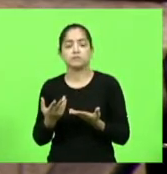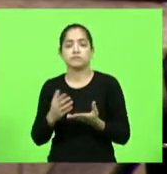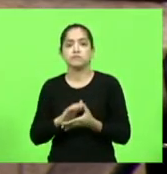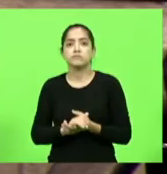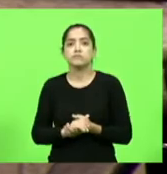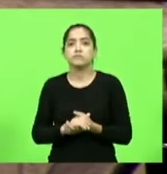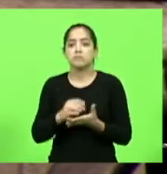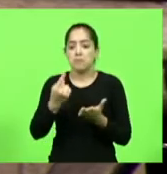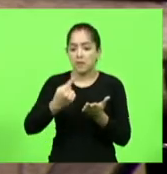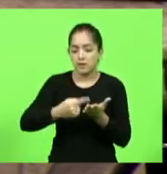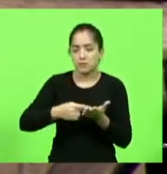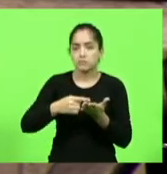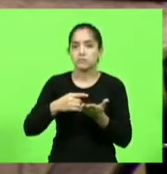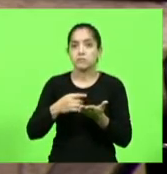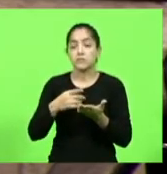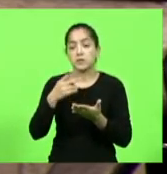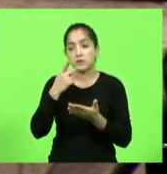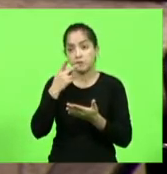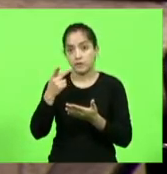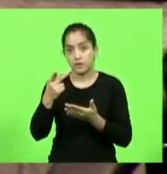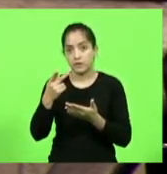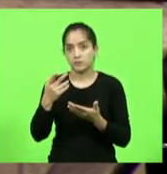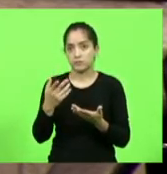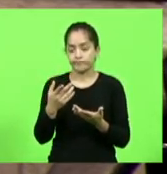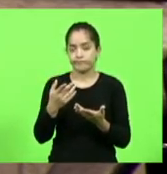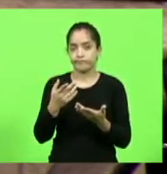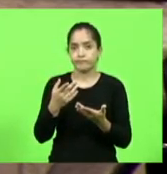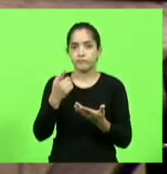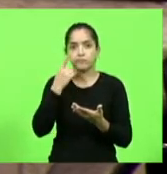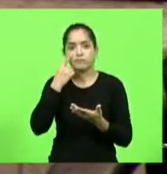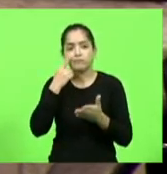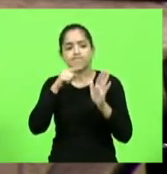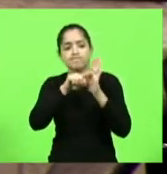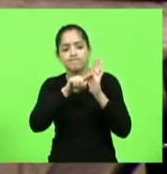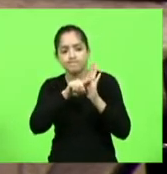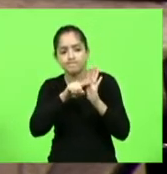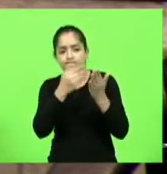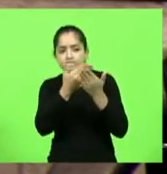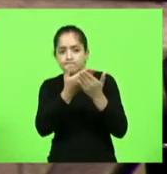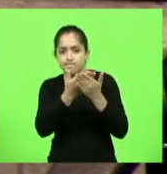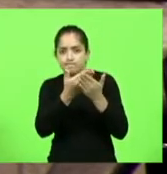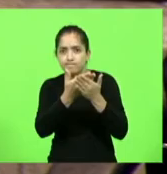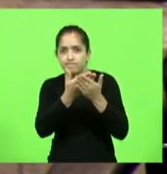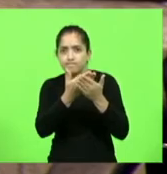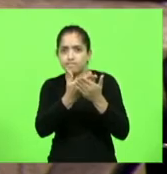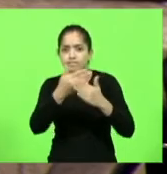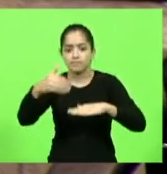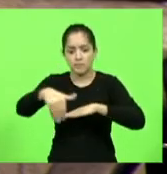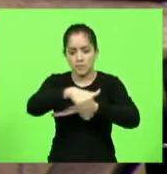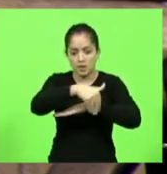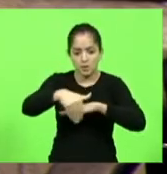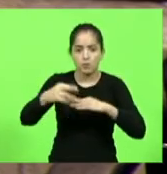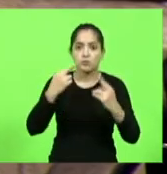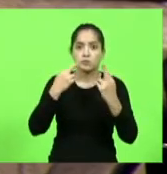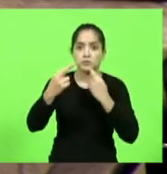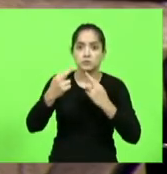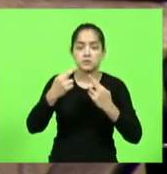Fizemos uma reunião e eu disse, governador, vamos fazer um estudo para fazer uma rodovia paralela à